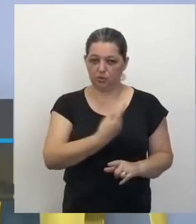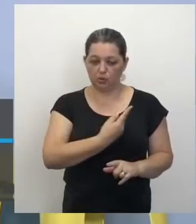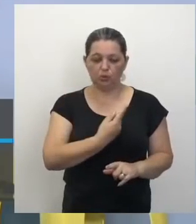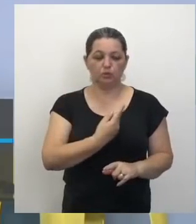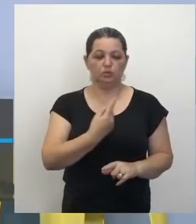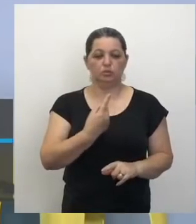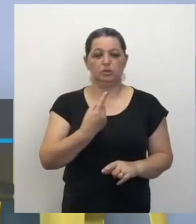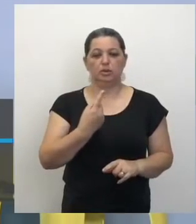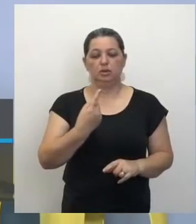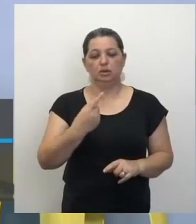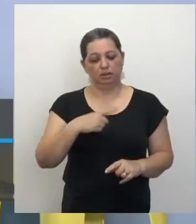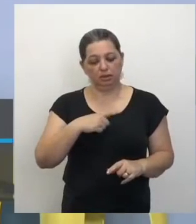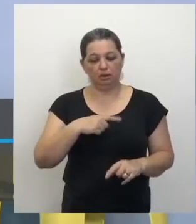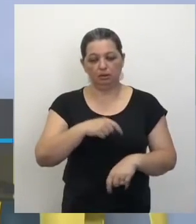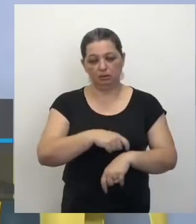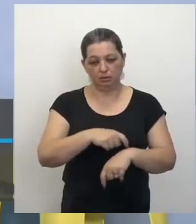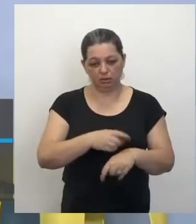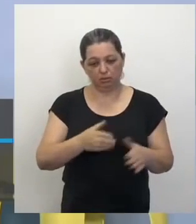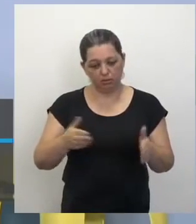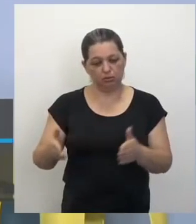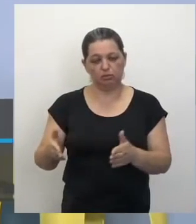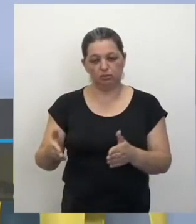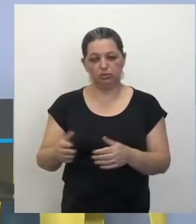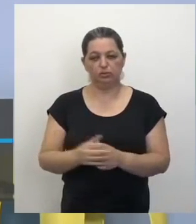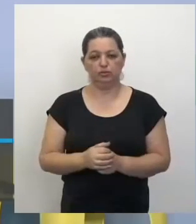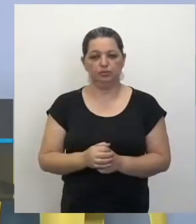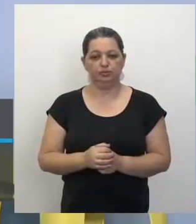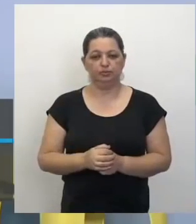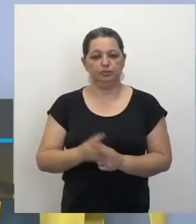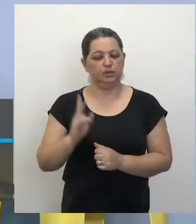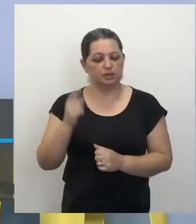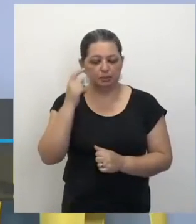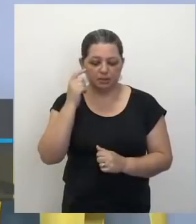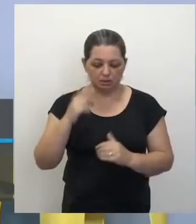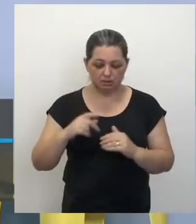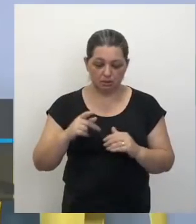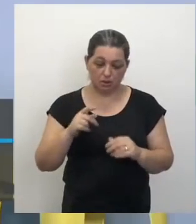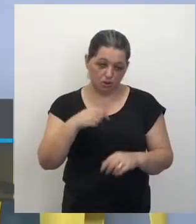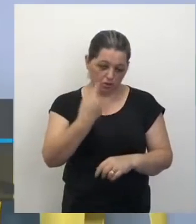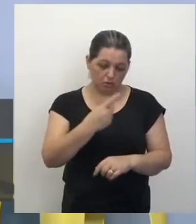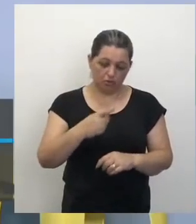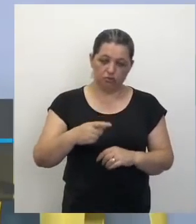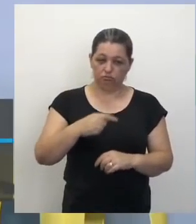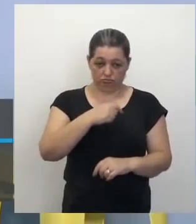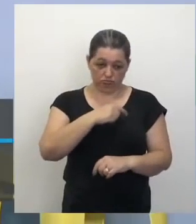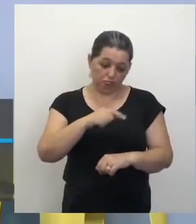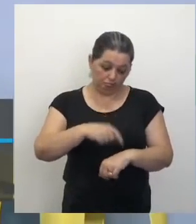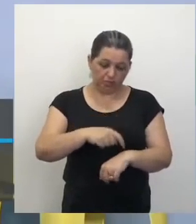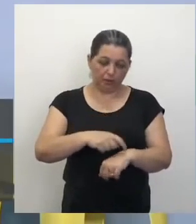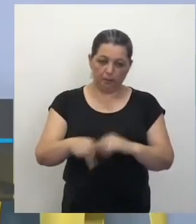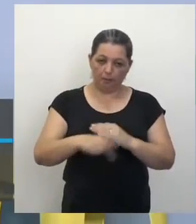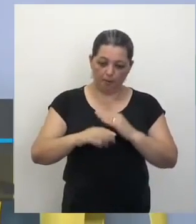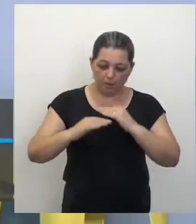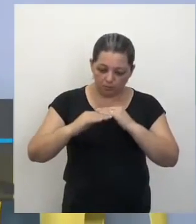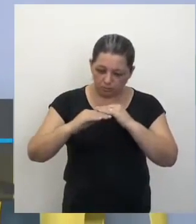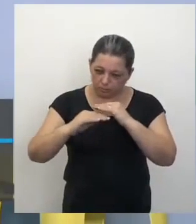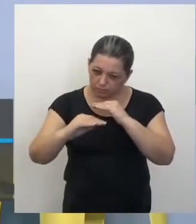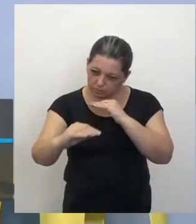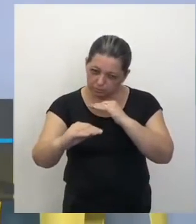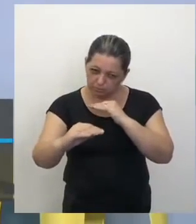hoje, de maneira linear, né? Então, os maias entendiam que, os maias clássicos, né, lá do